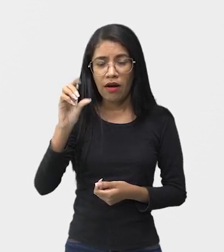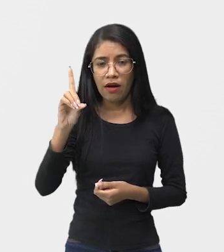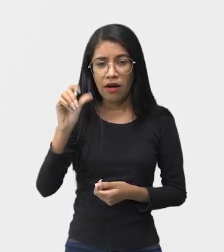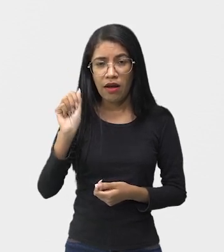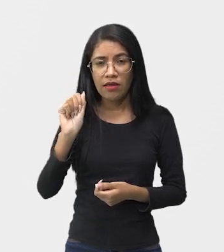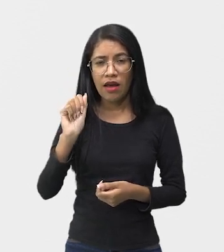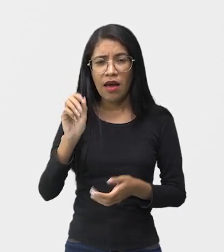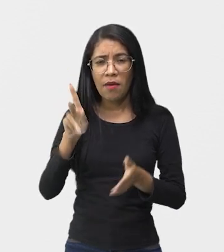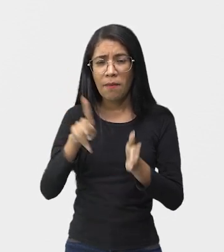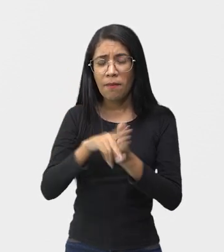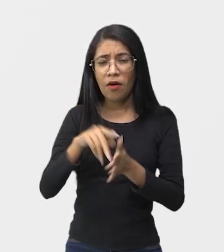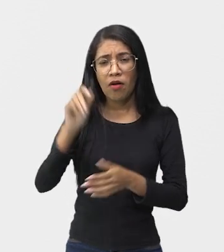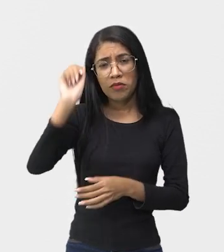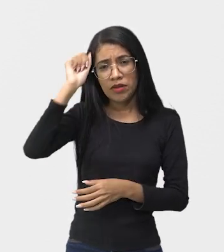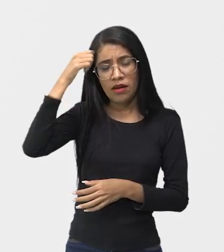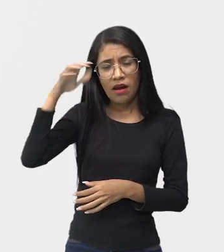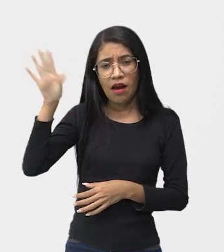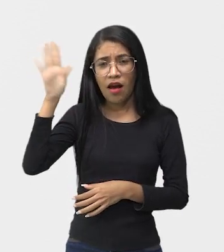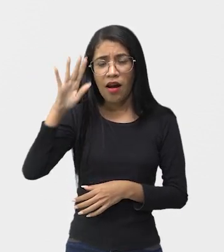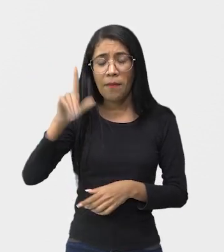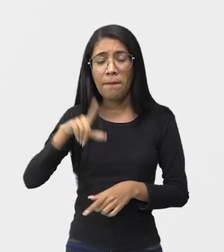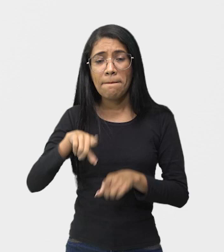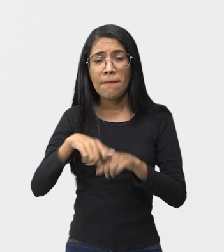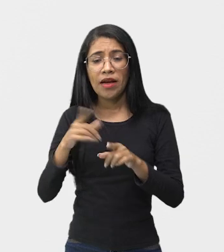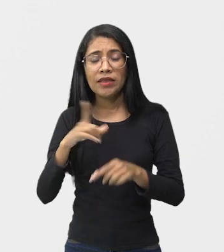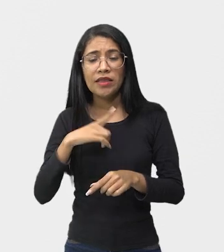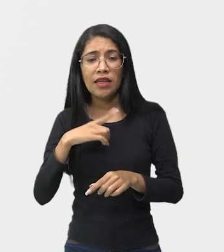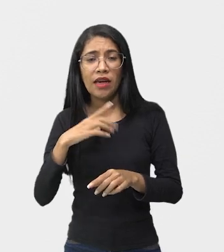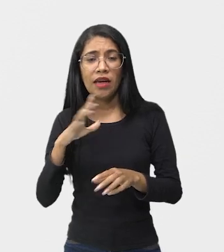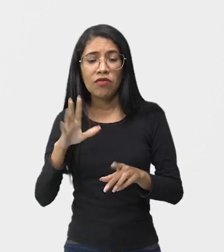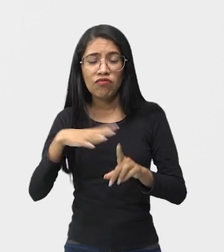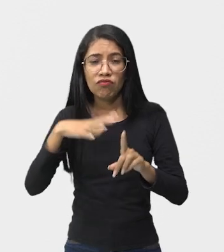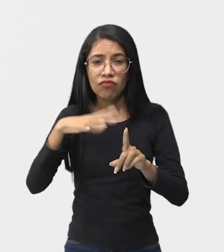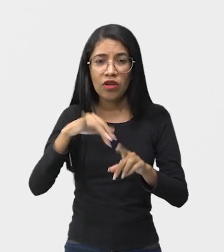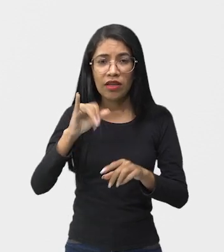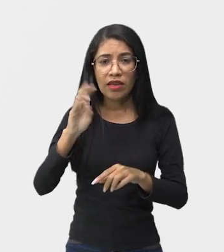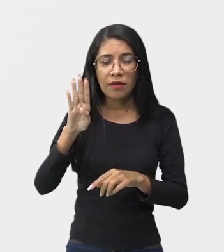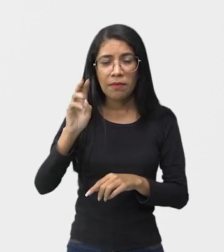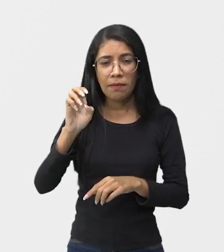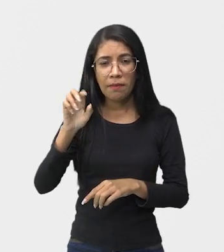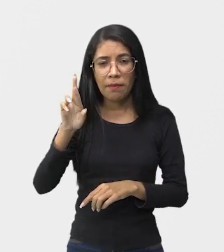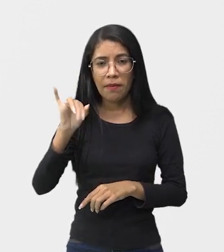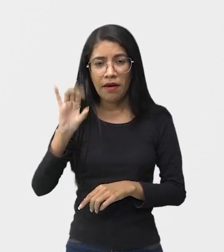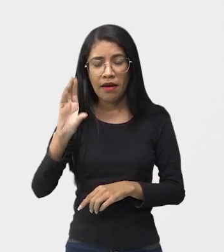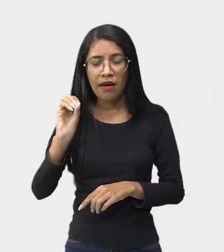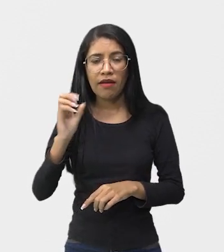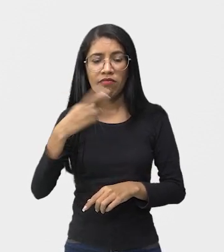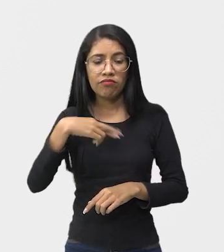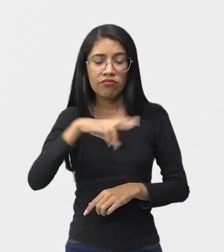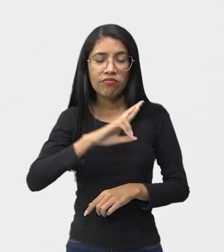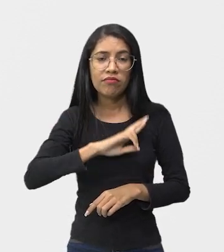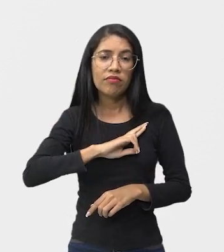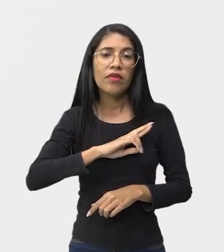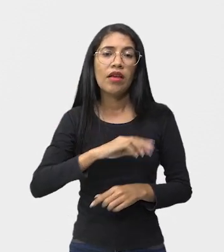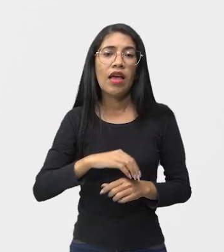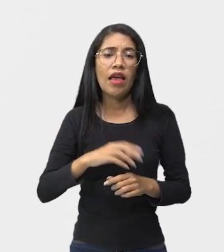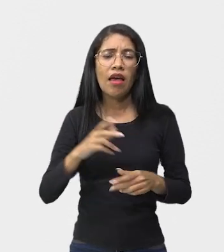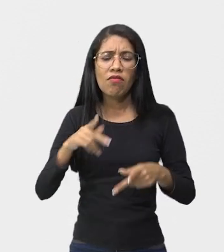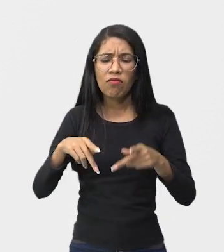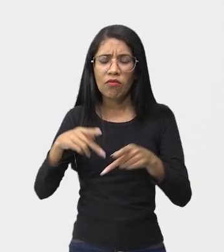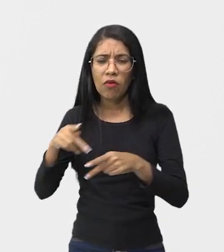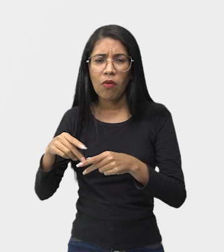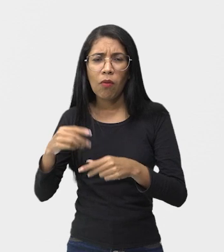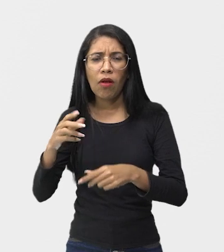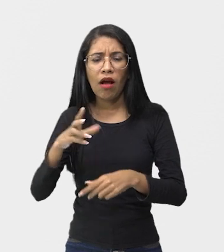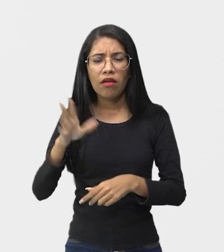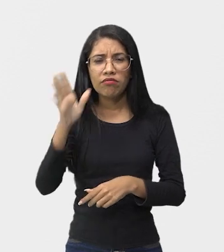origem africana, mas com influência ibérica no que se refere à religiosidade. É popular em toda a região